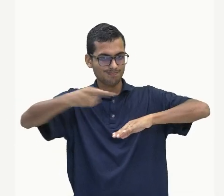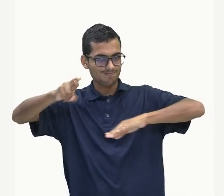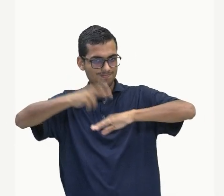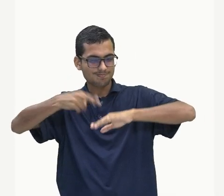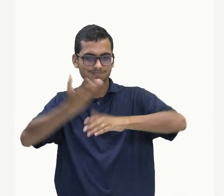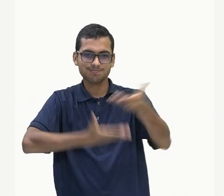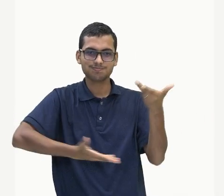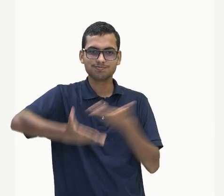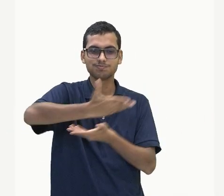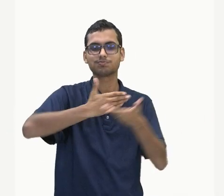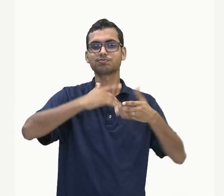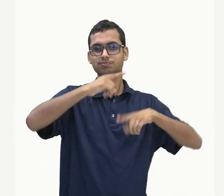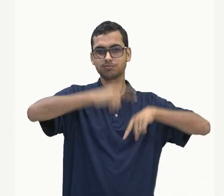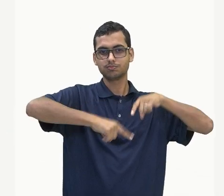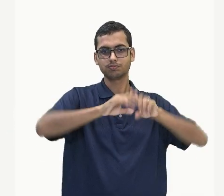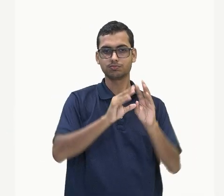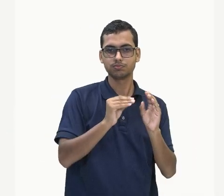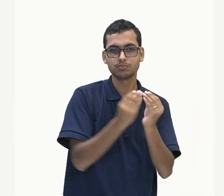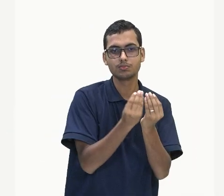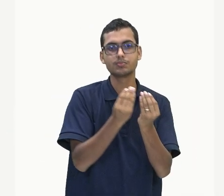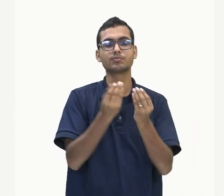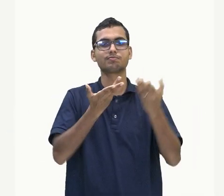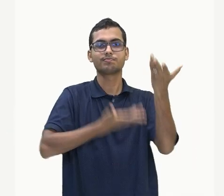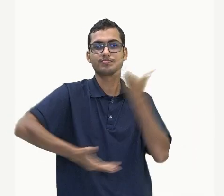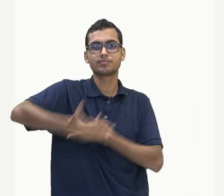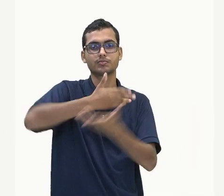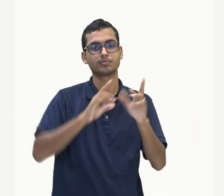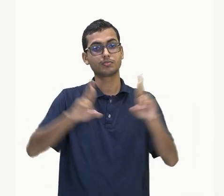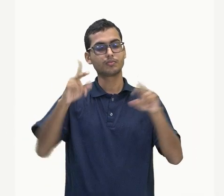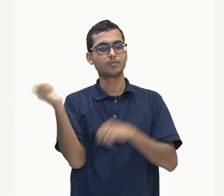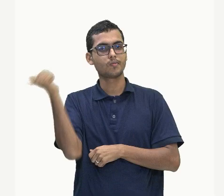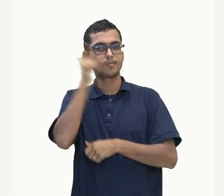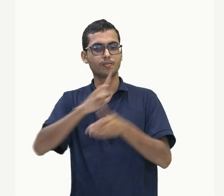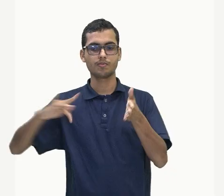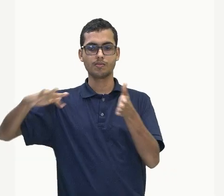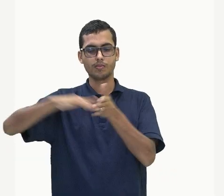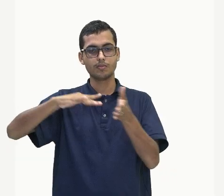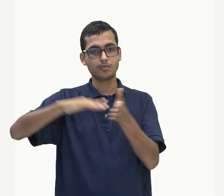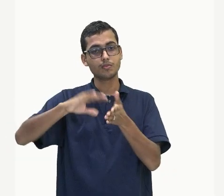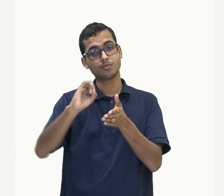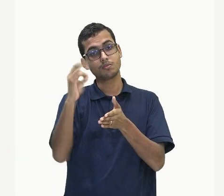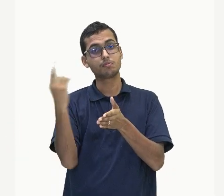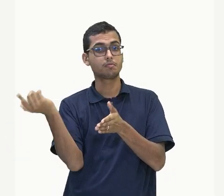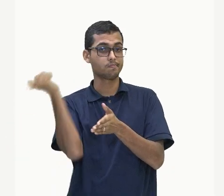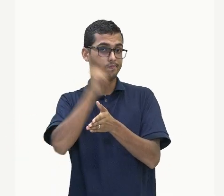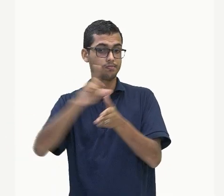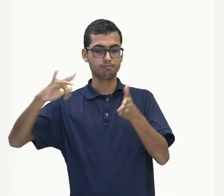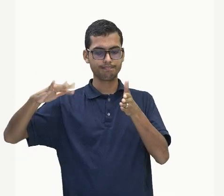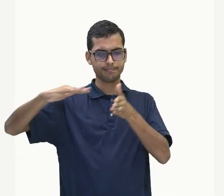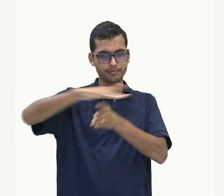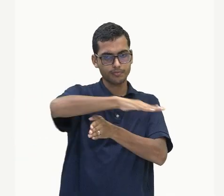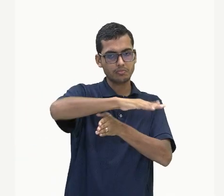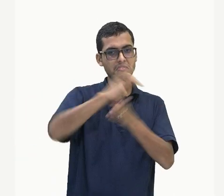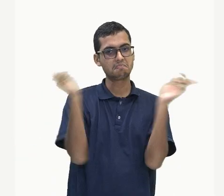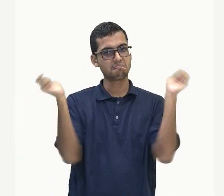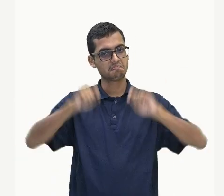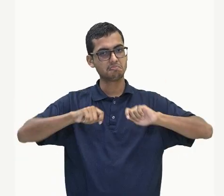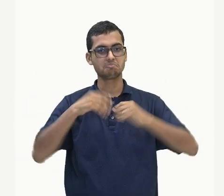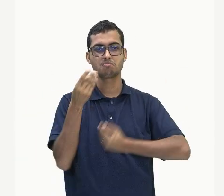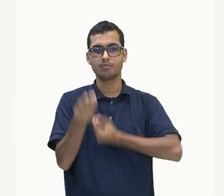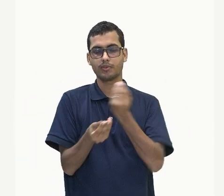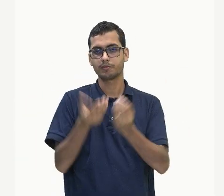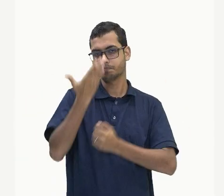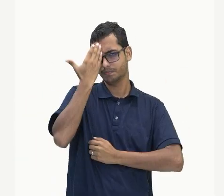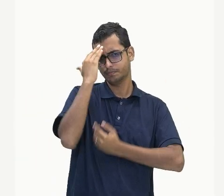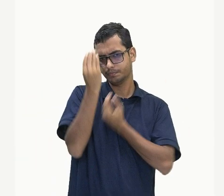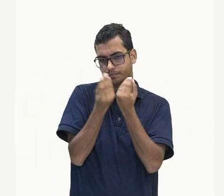matéria, o que determina se ela é facilmente bloqueada ou se ela consegue atravessar barreiras espessas. Compreender essas diferenças é